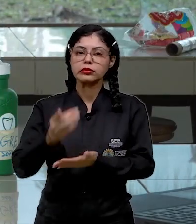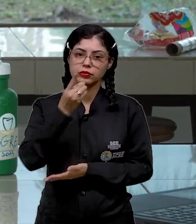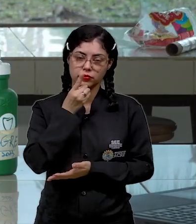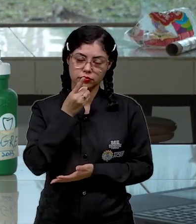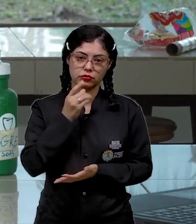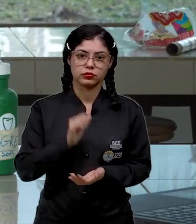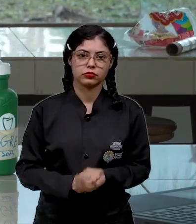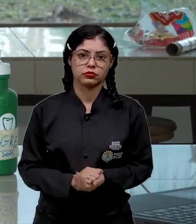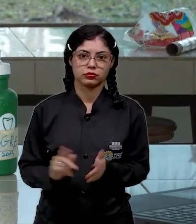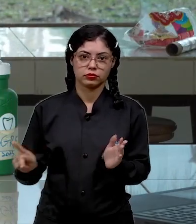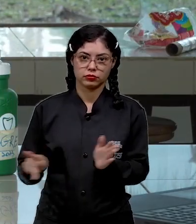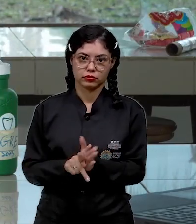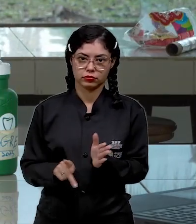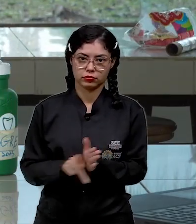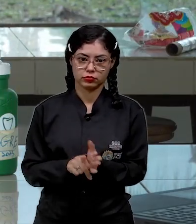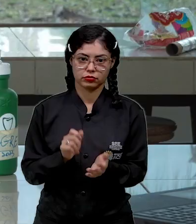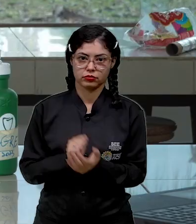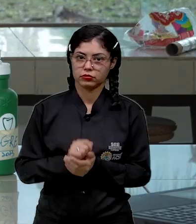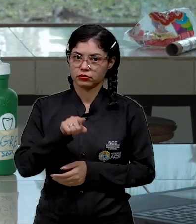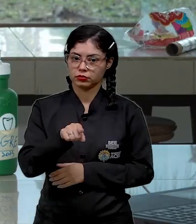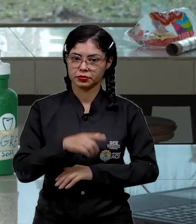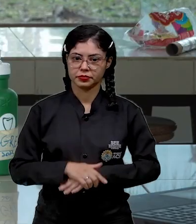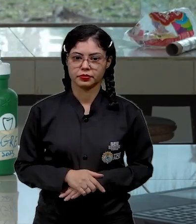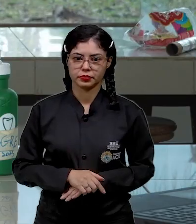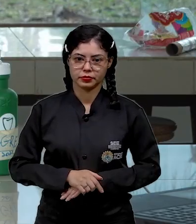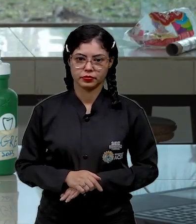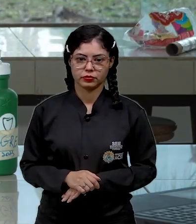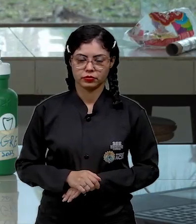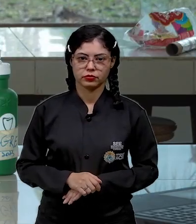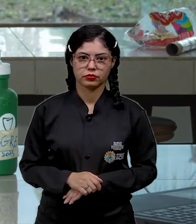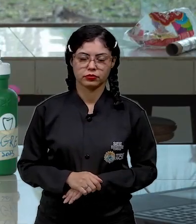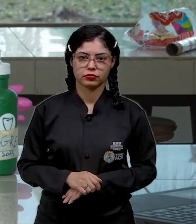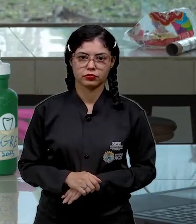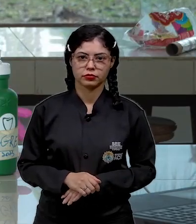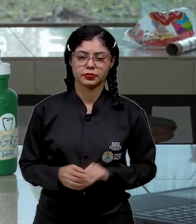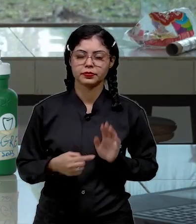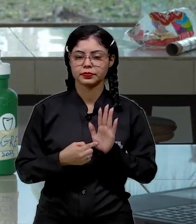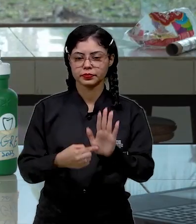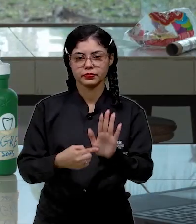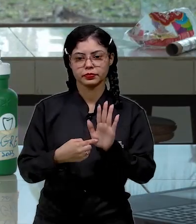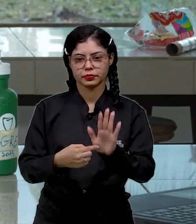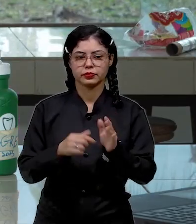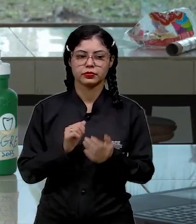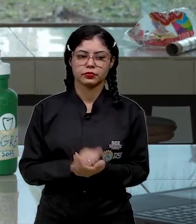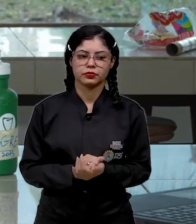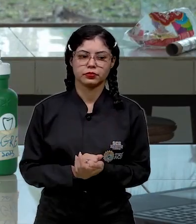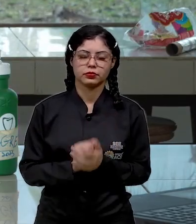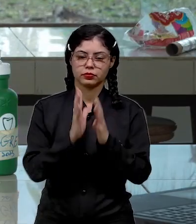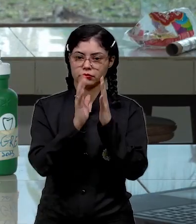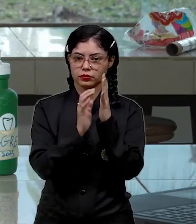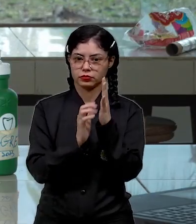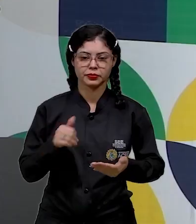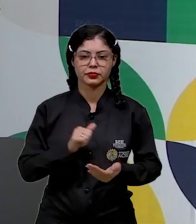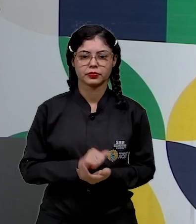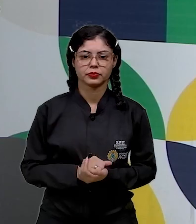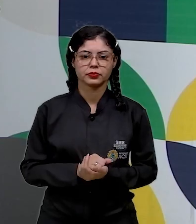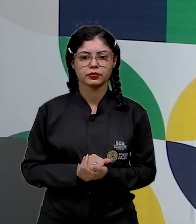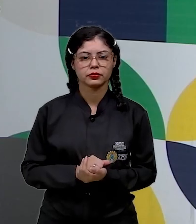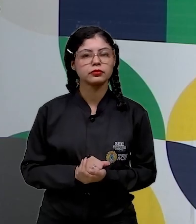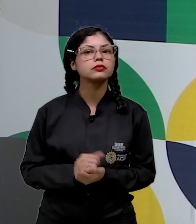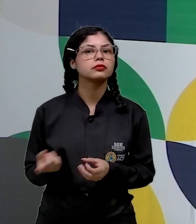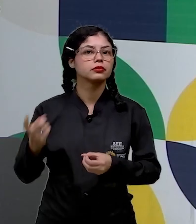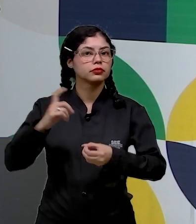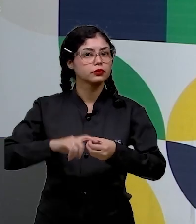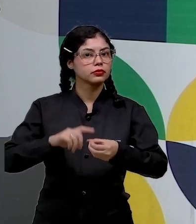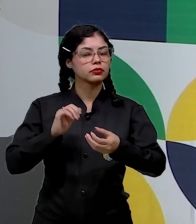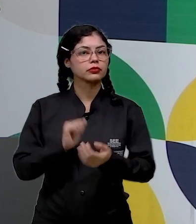fica exatamente assim. Então essa daí foi a nossa demonstração da corrosão do ovo. Voltamos aqui